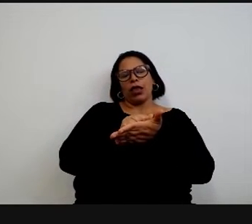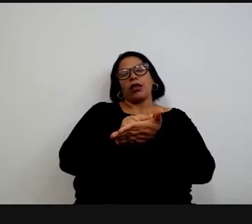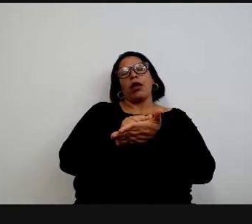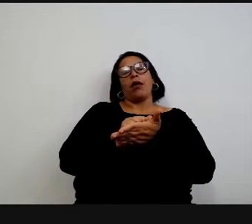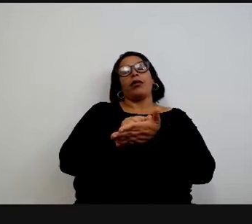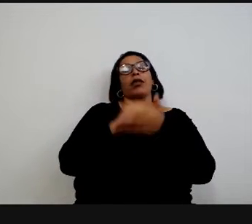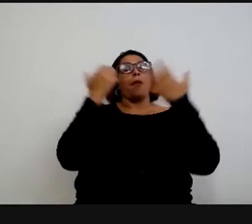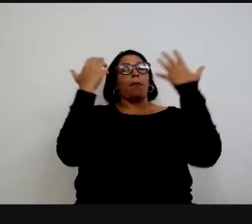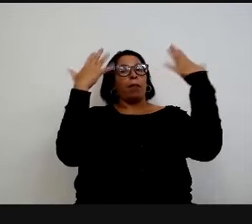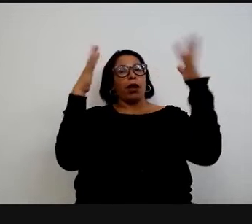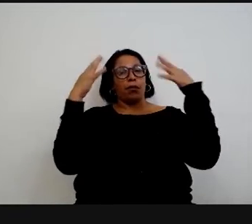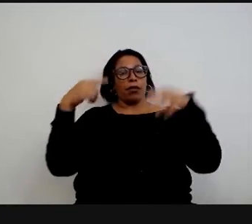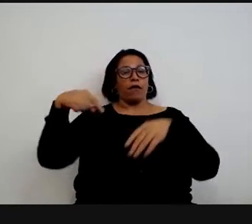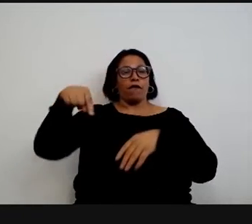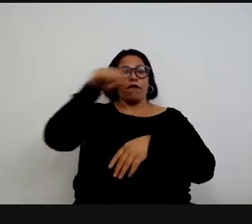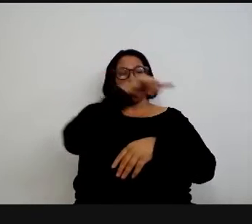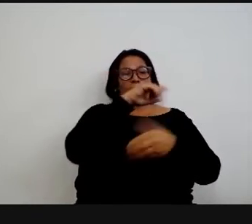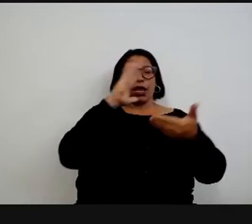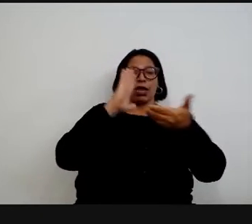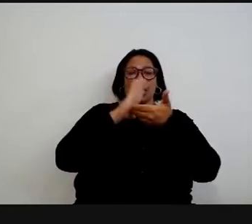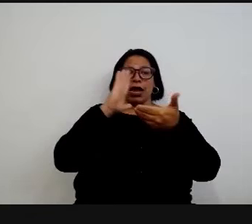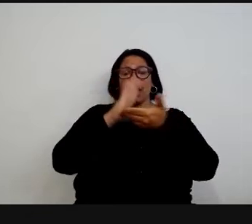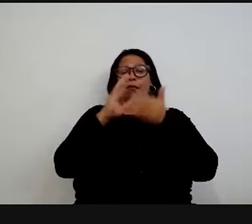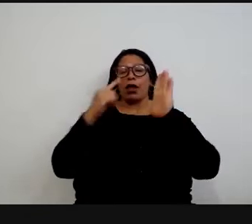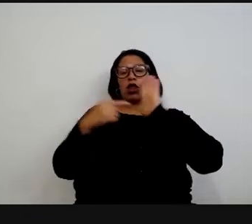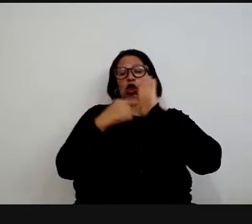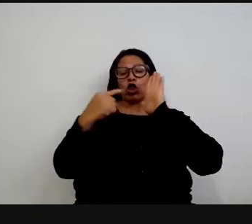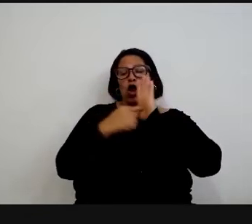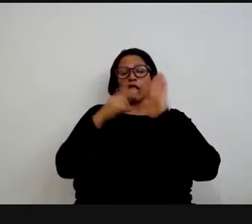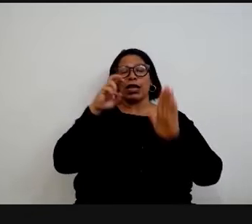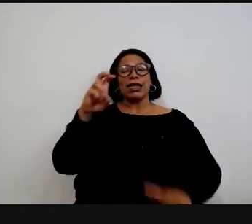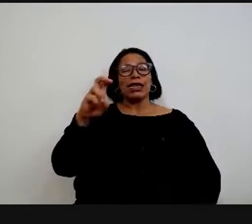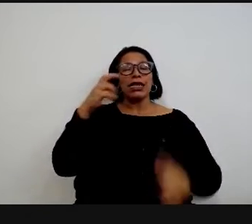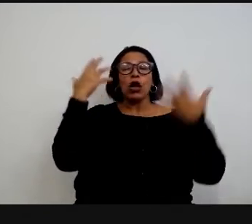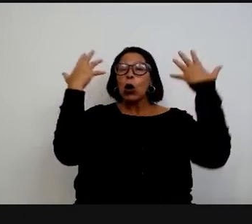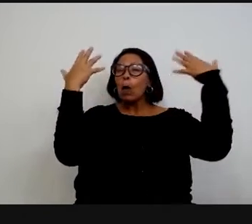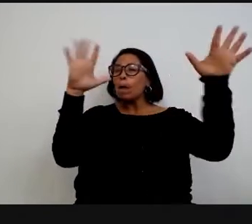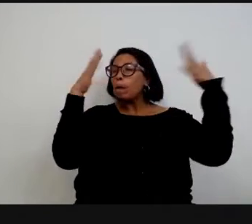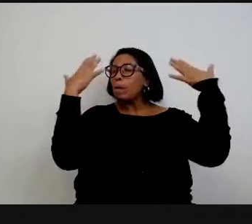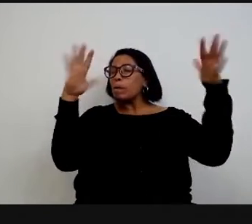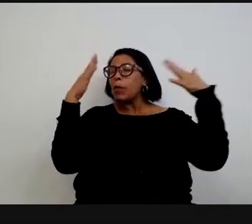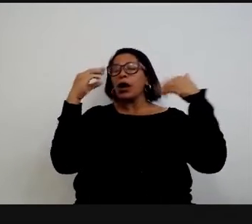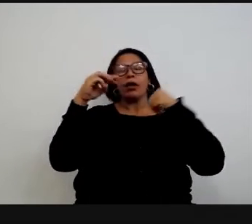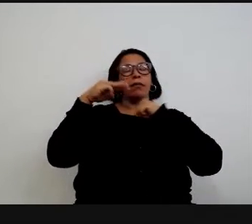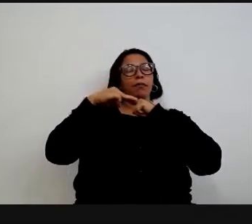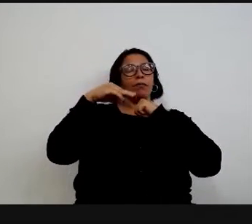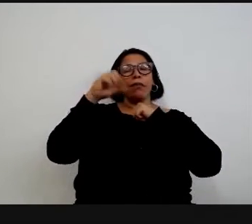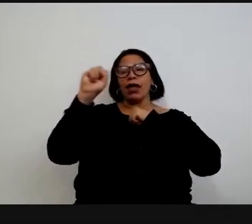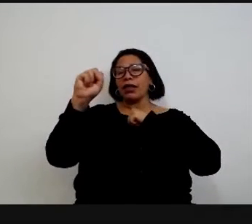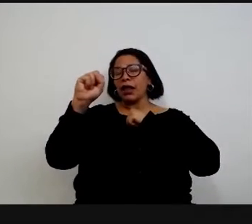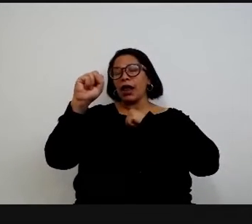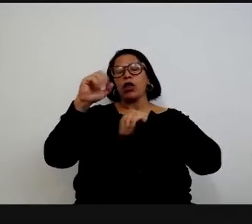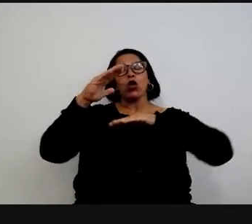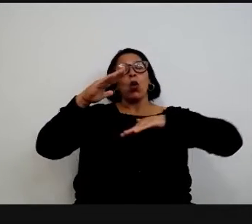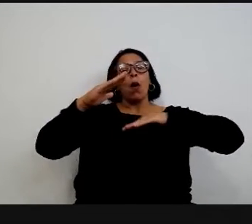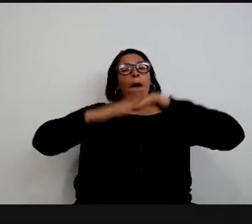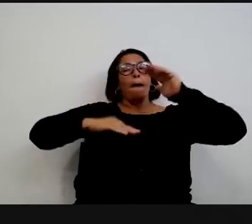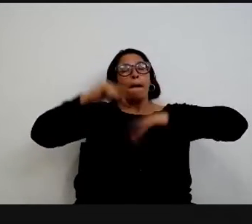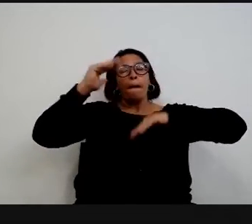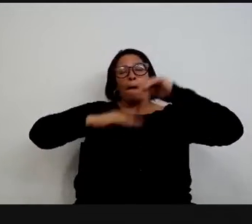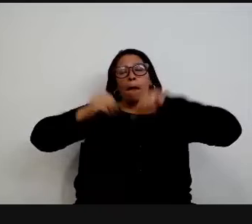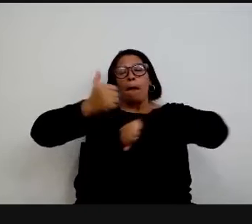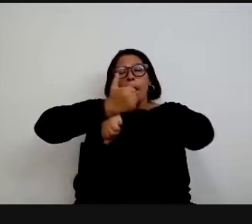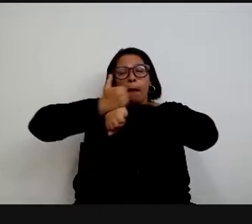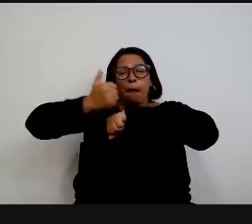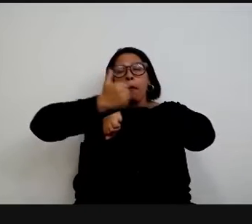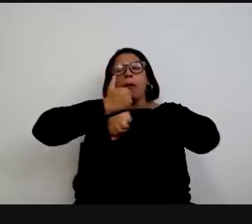inclusive, parabenizando vocês aí pela nota 5, né, no mestrado profissional também. Mas, assim, a